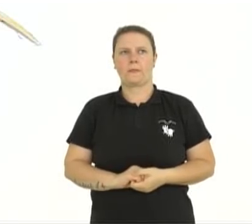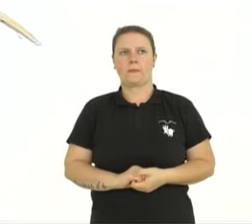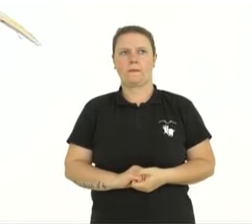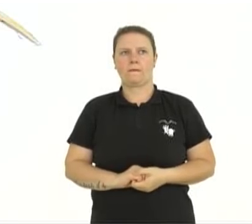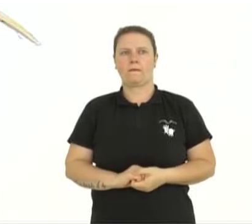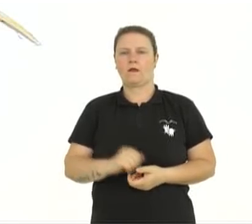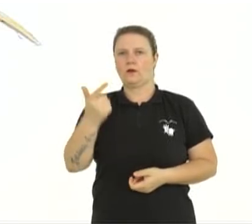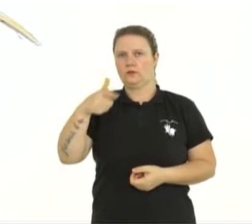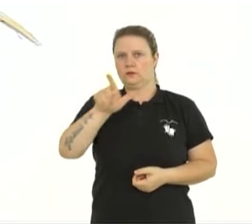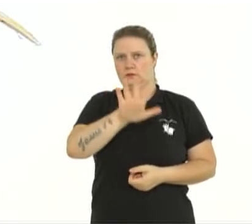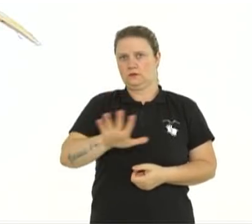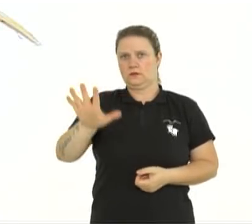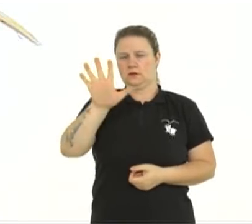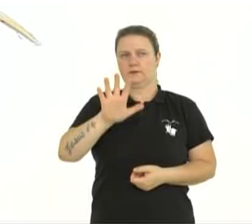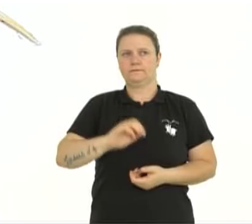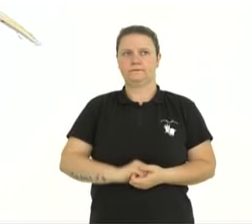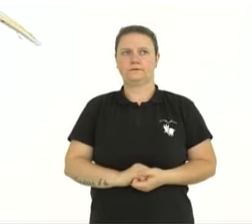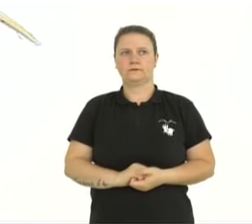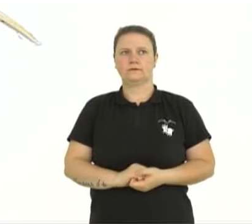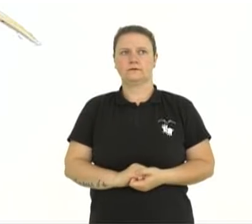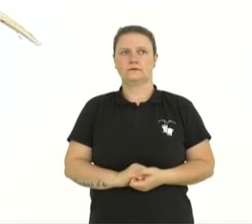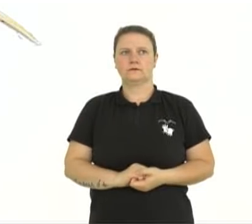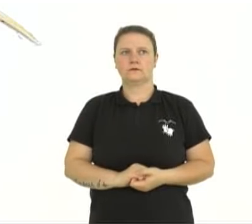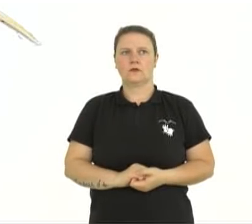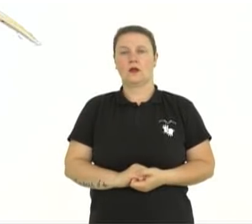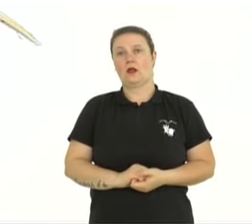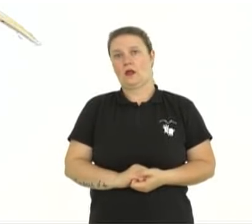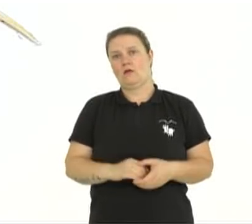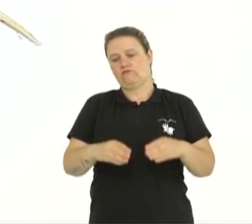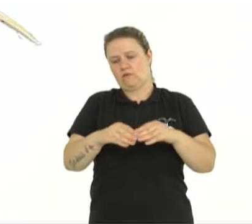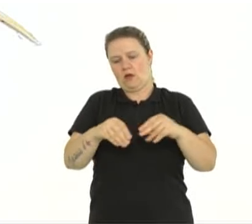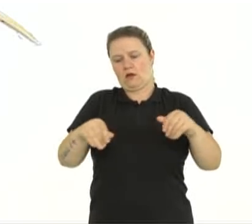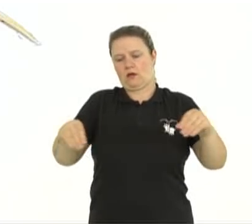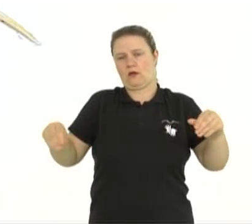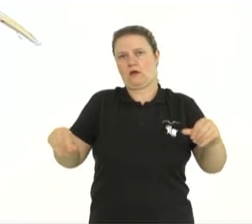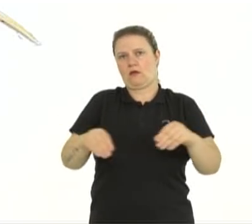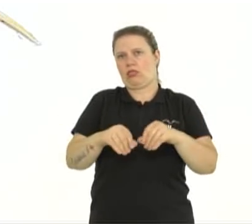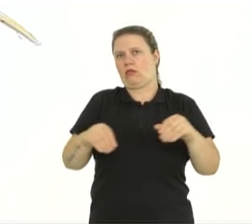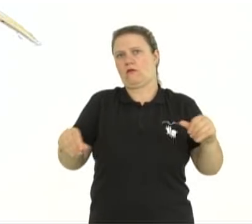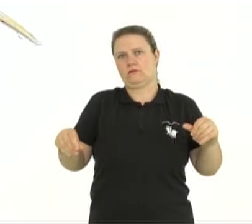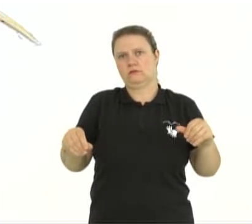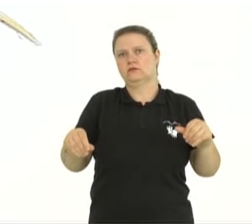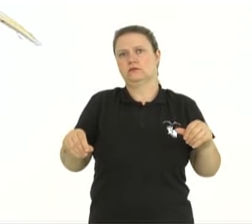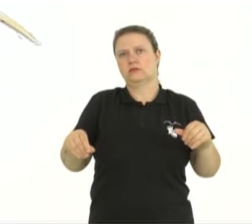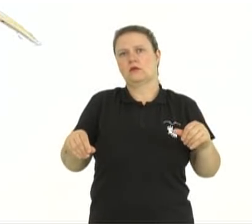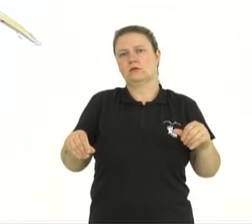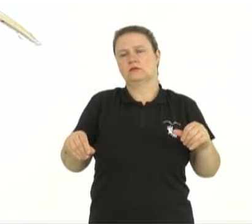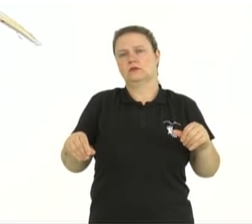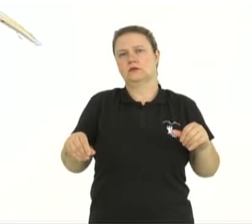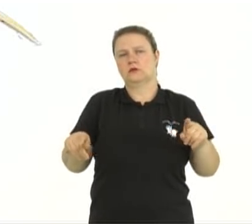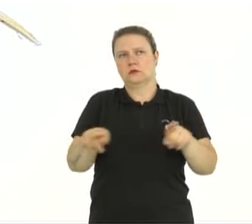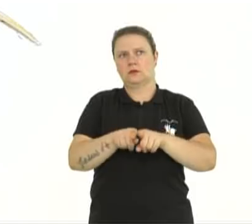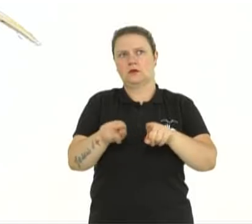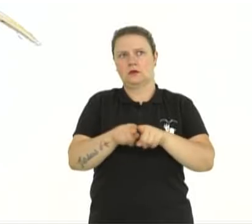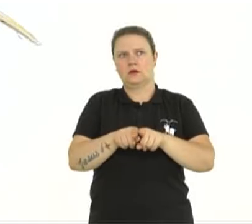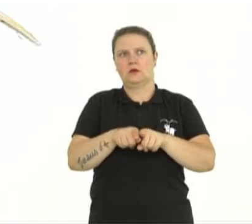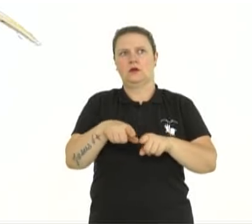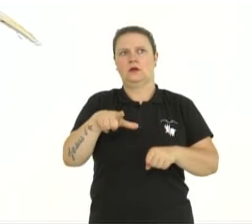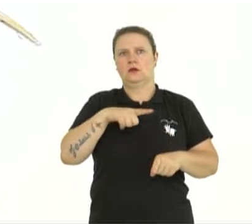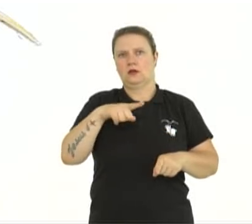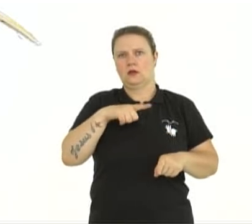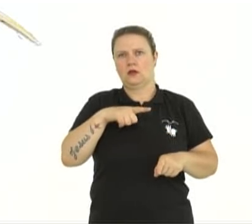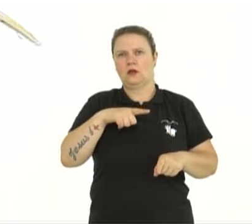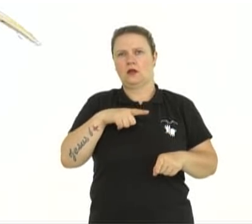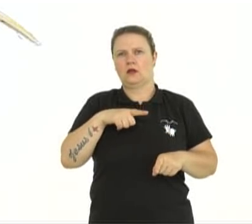Aqui é mais uma. O piso geralmente é areia, né, é terra batida, e daí às vezes seca e ela fica